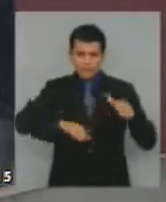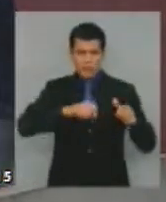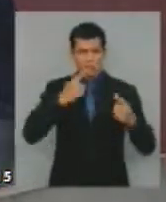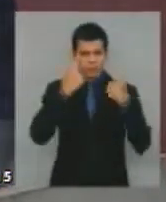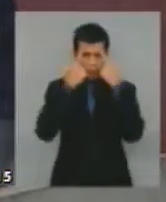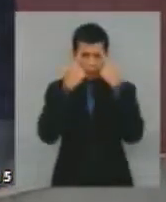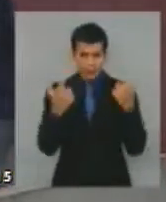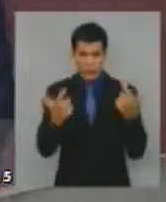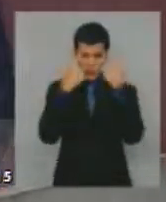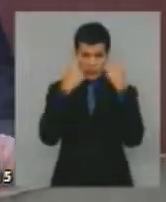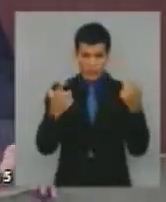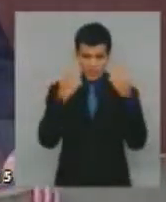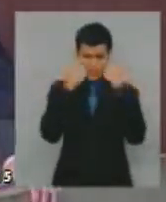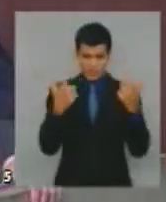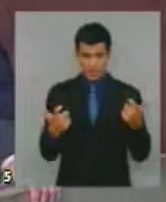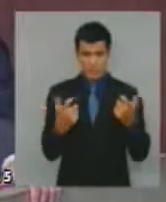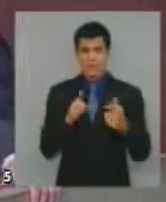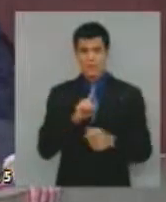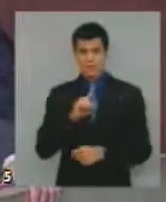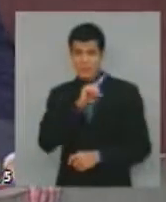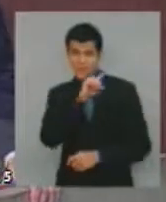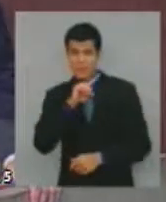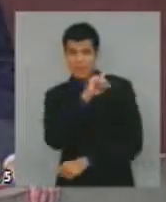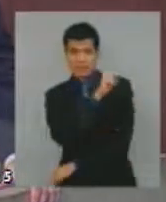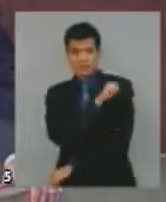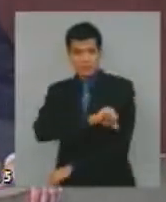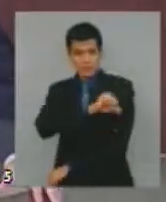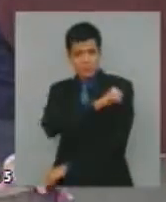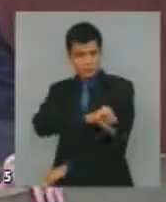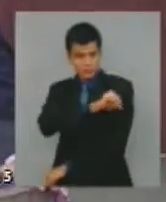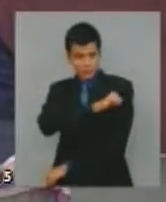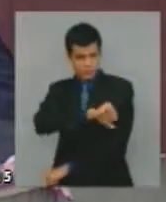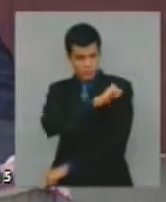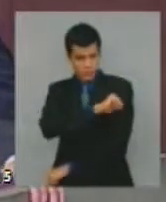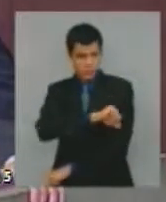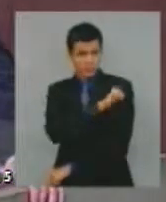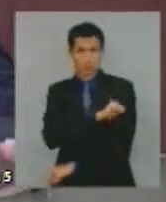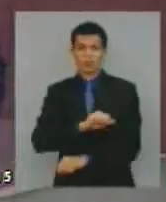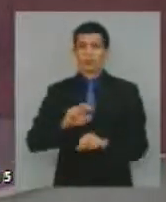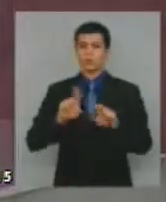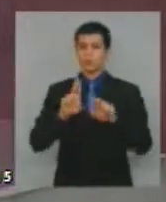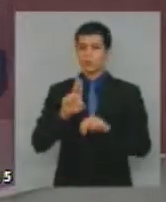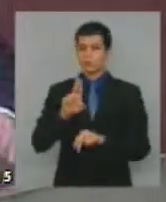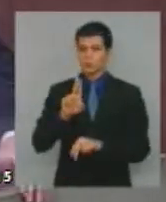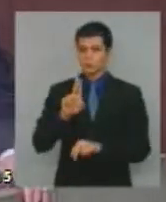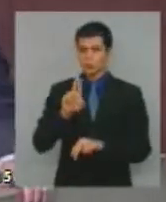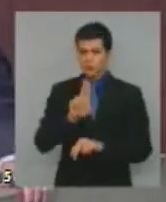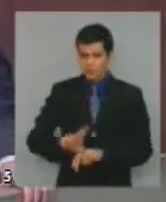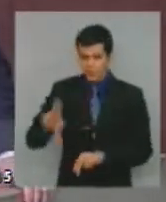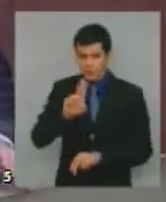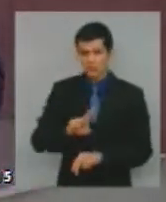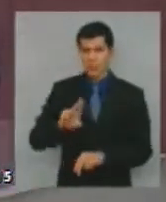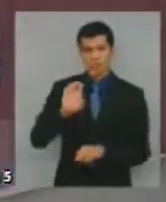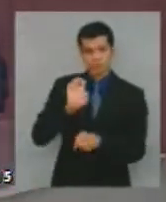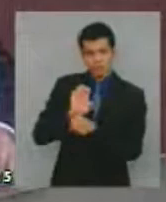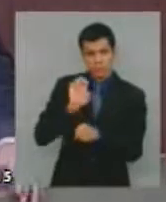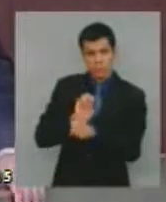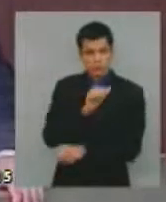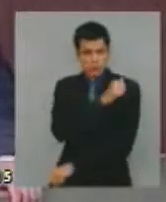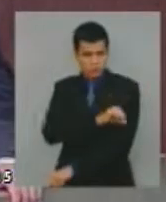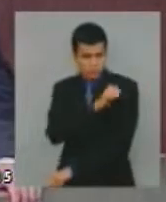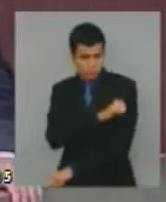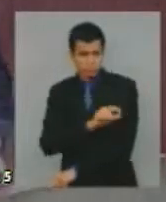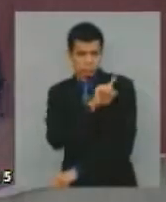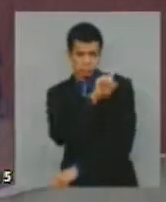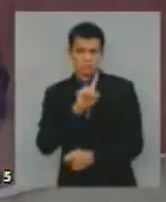LAVE, da Universidade do Estado do Rio de Janeiro, em convênio com o Observatório de Favelas, uma organização não governamental bastante